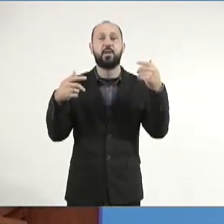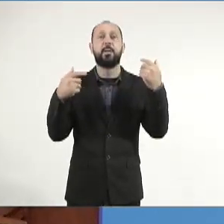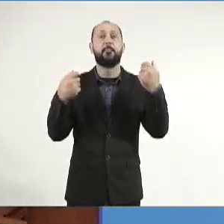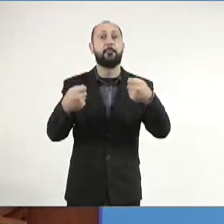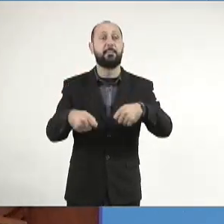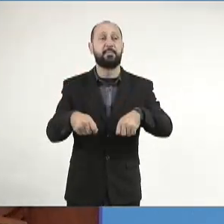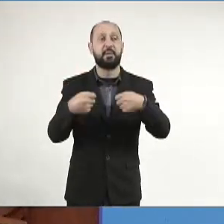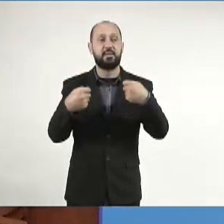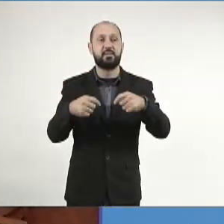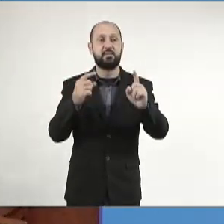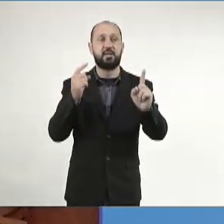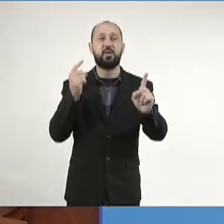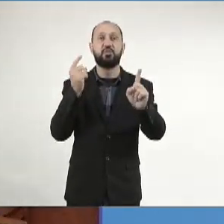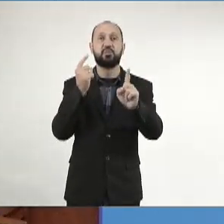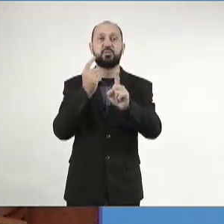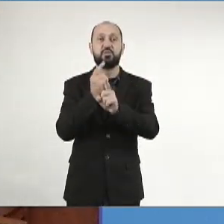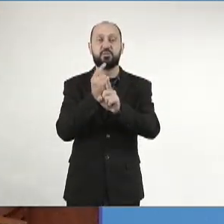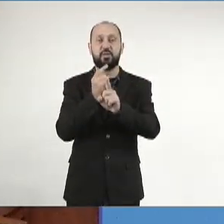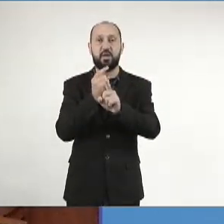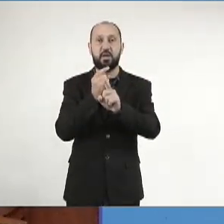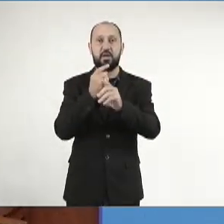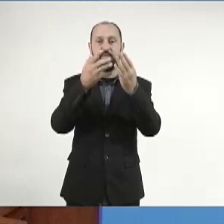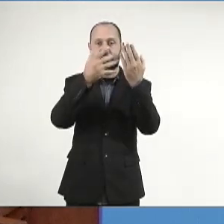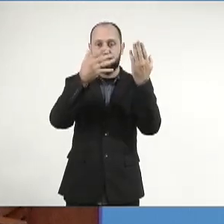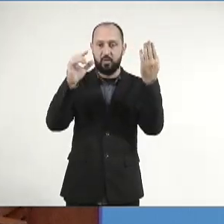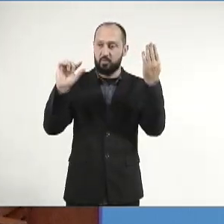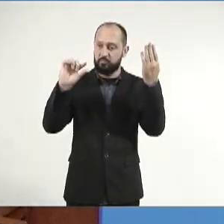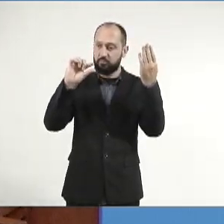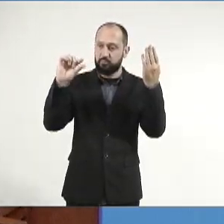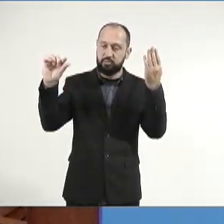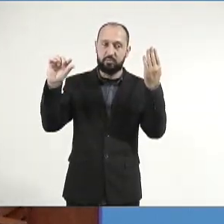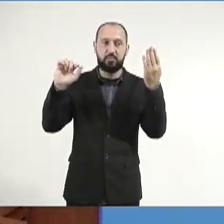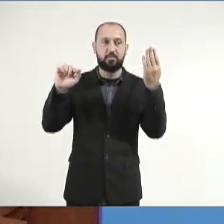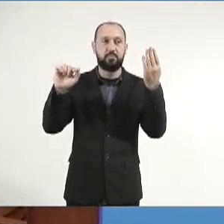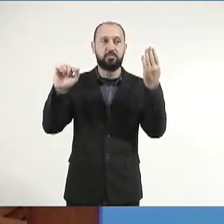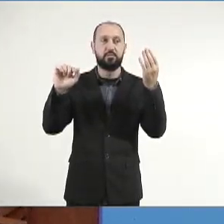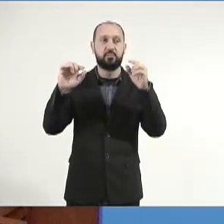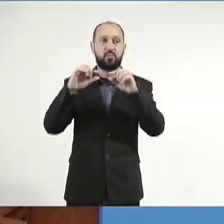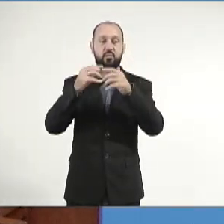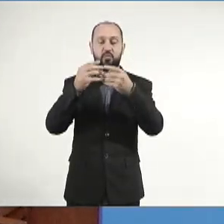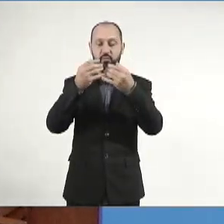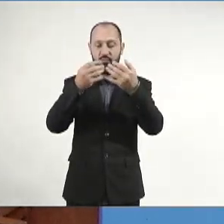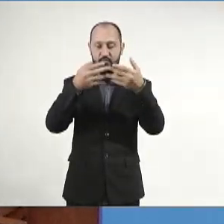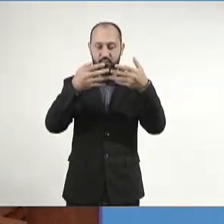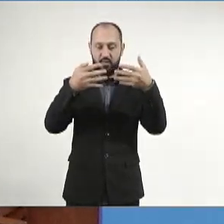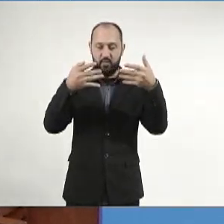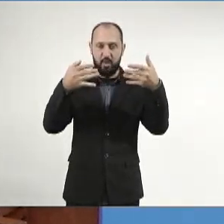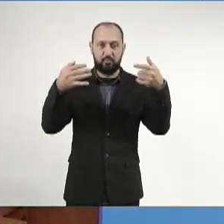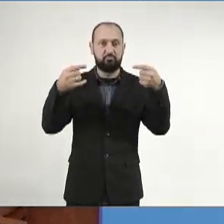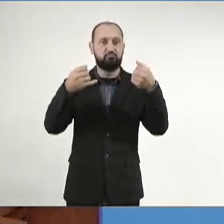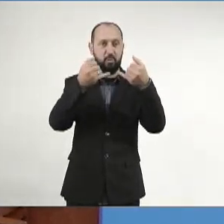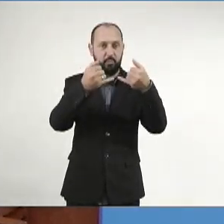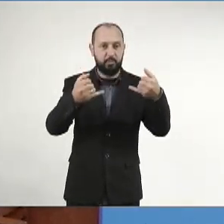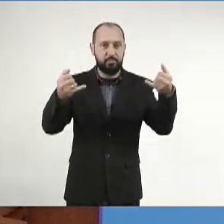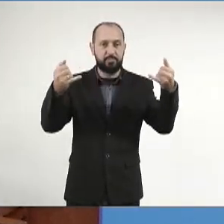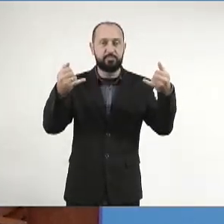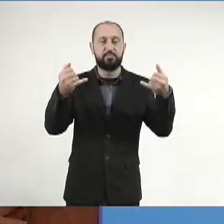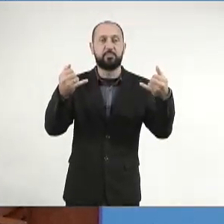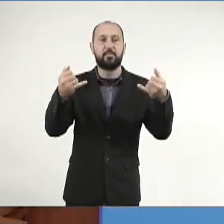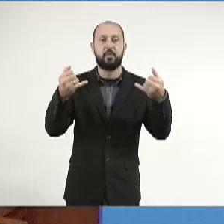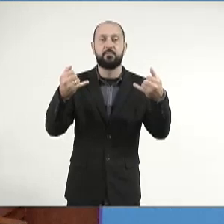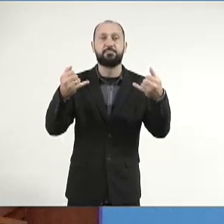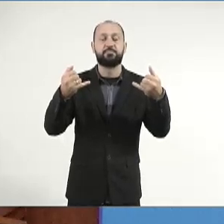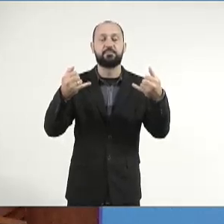precisa identificar no poste, nos fios que ela coloca de